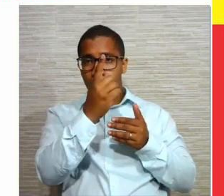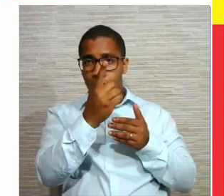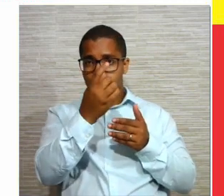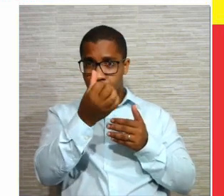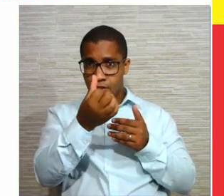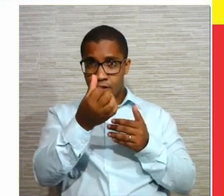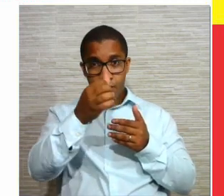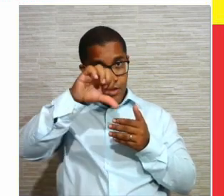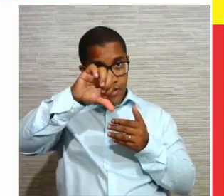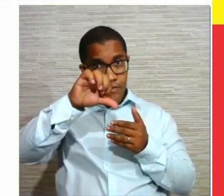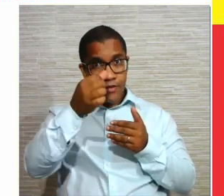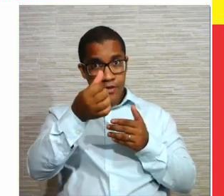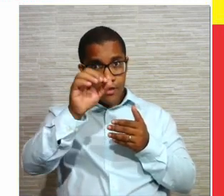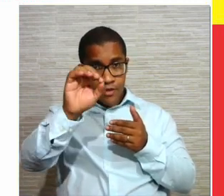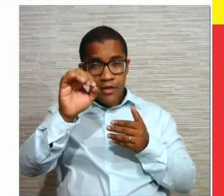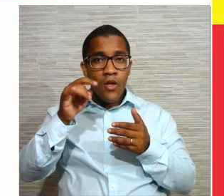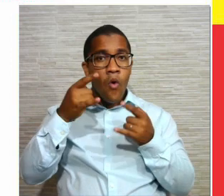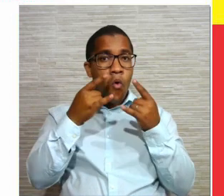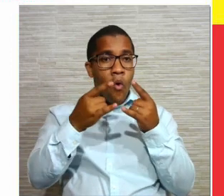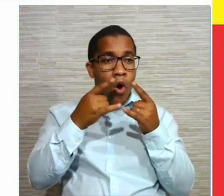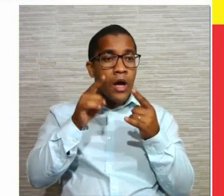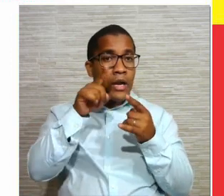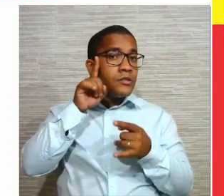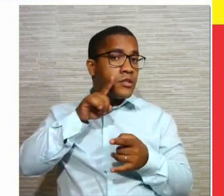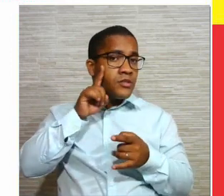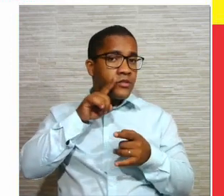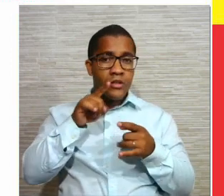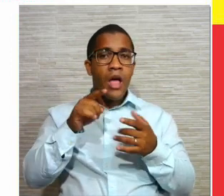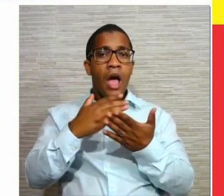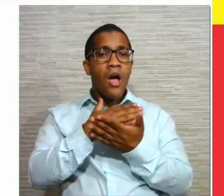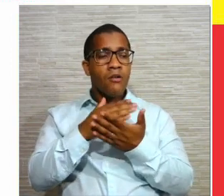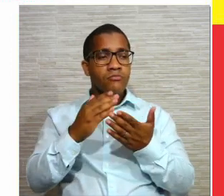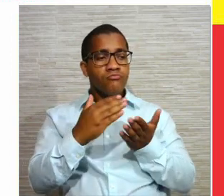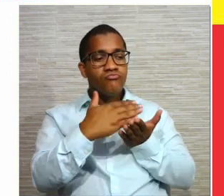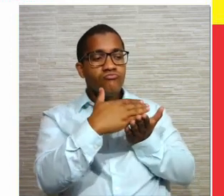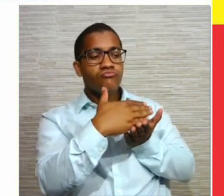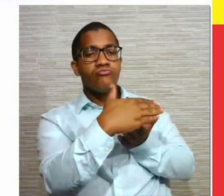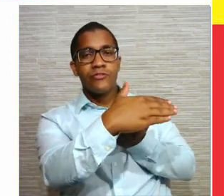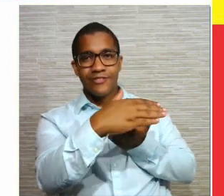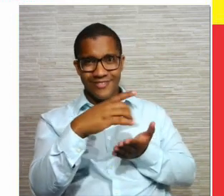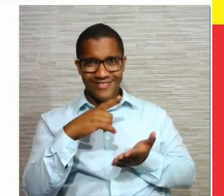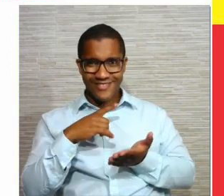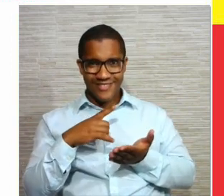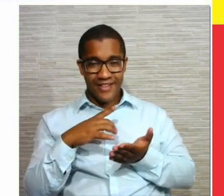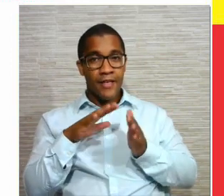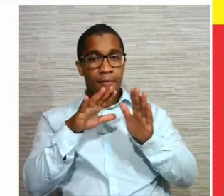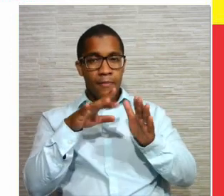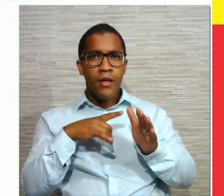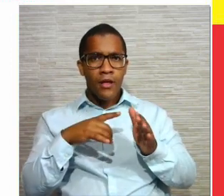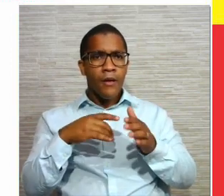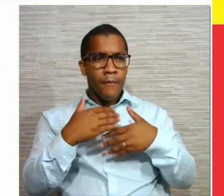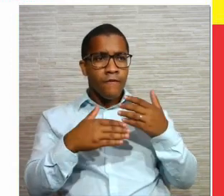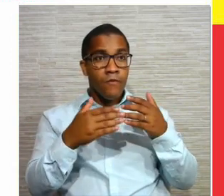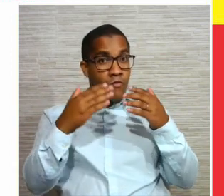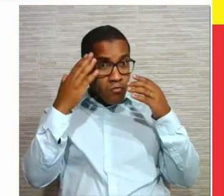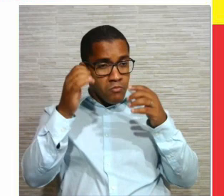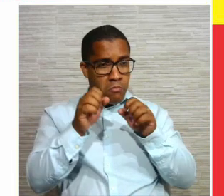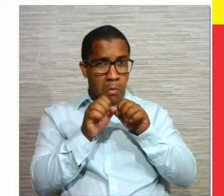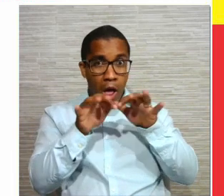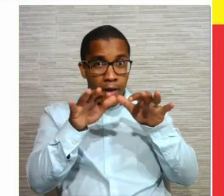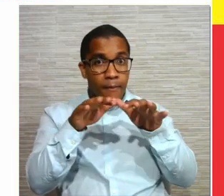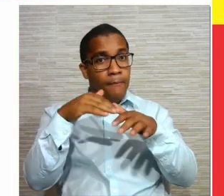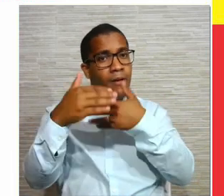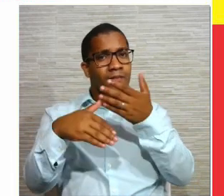Estados Unidos estava sendo relegado a segundo plano. Então, mesmo ele teve o auge, o boom, mas